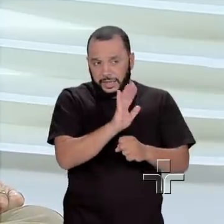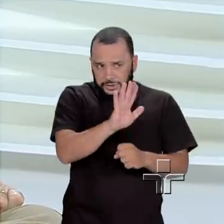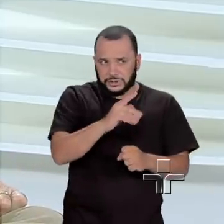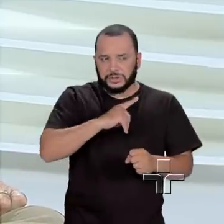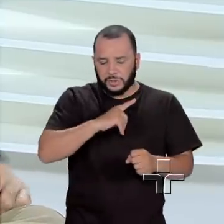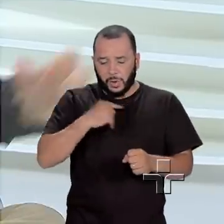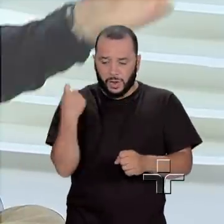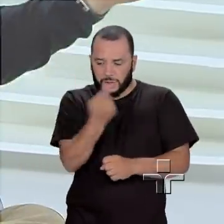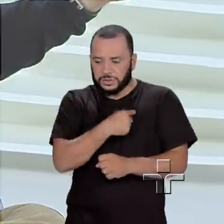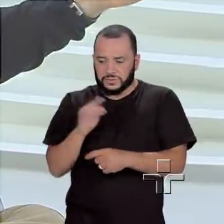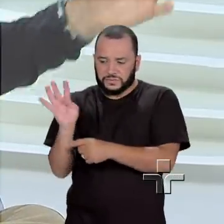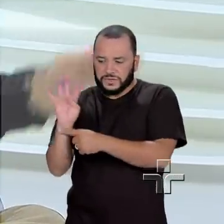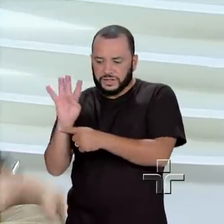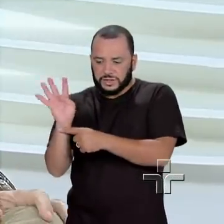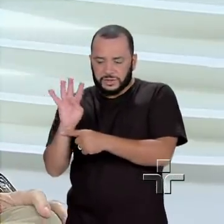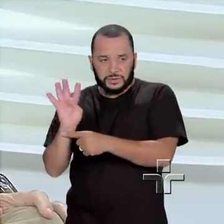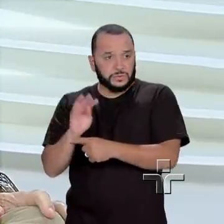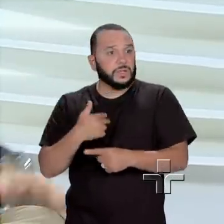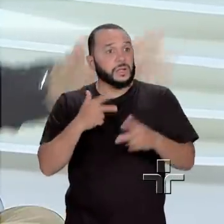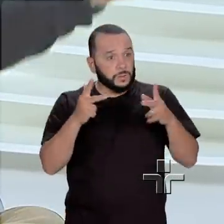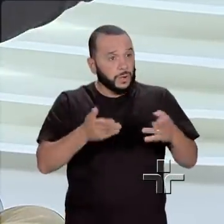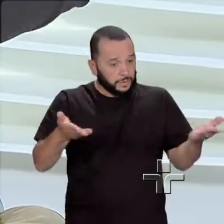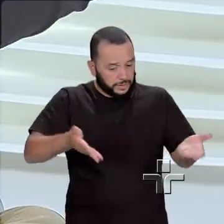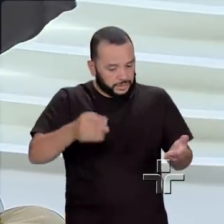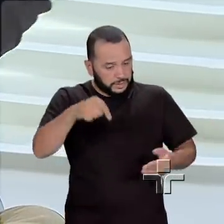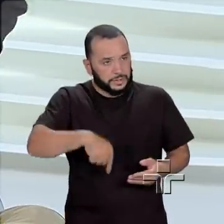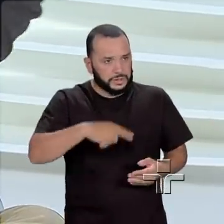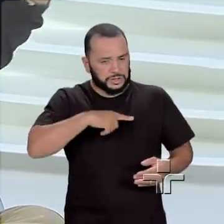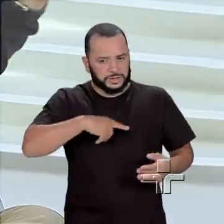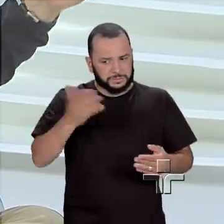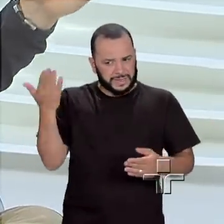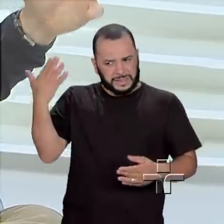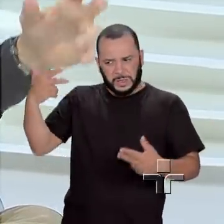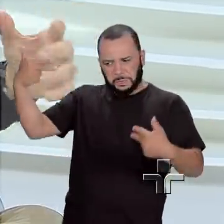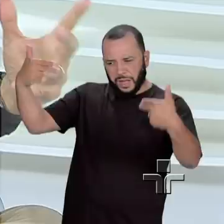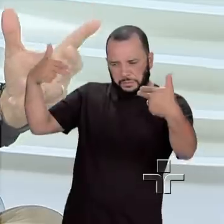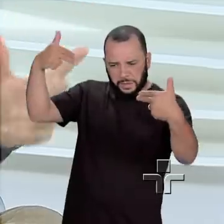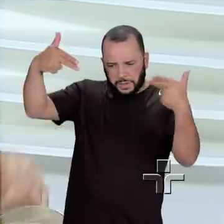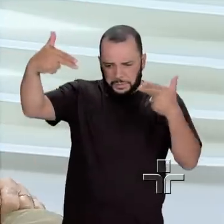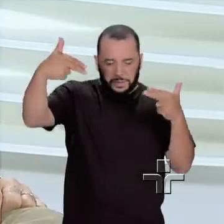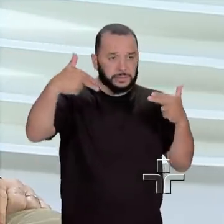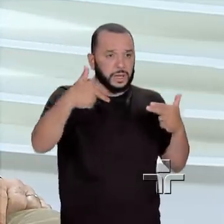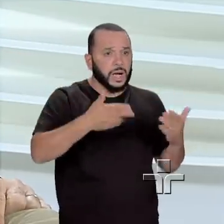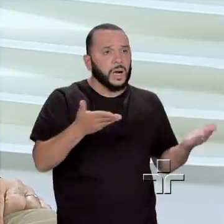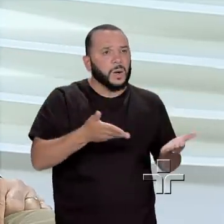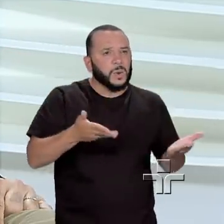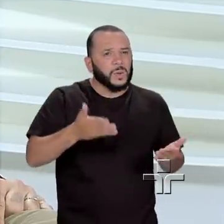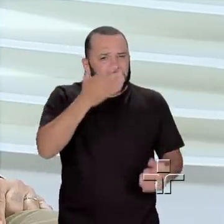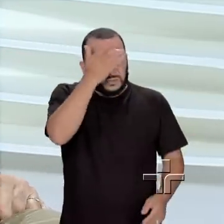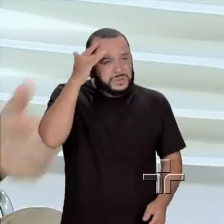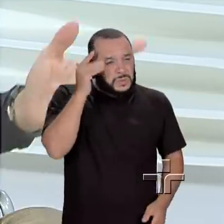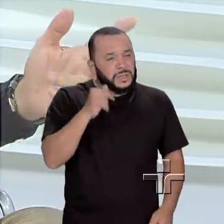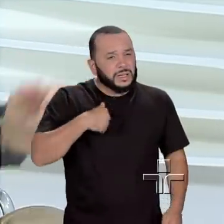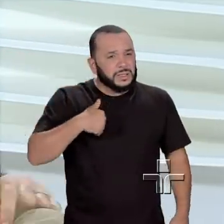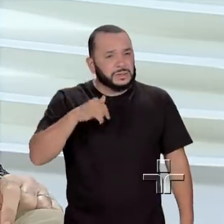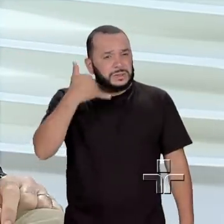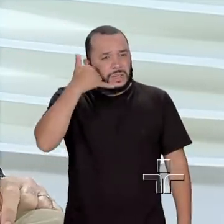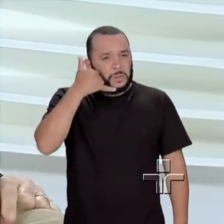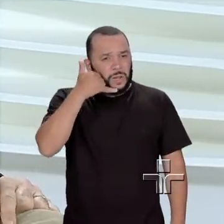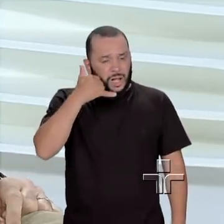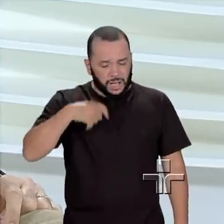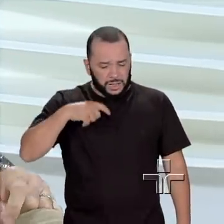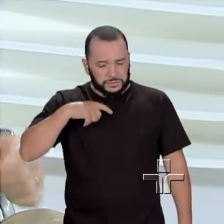para a internet, como a gente está produzindo esse programa de televisão aqui, com câmeras de alta qualidade, e de repente as pessoas descobriram que se você pegar